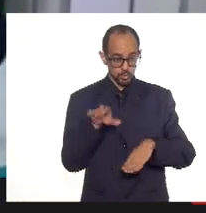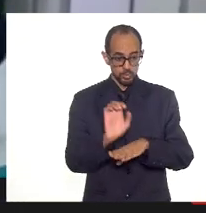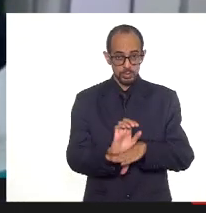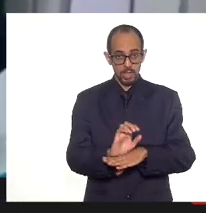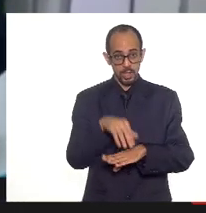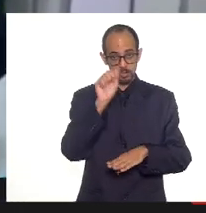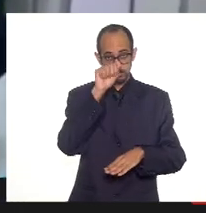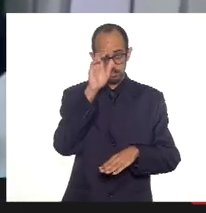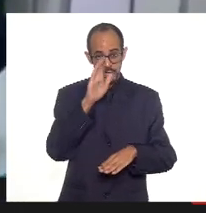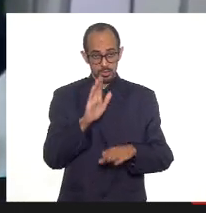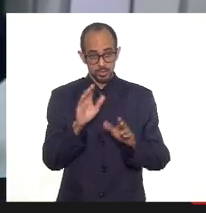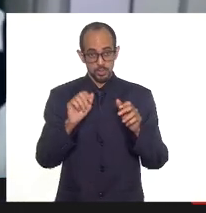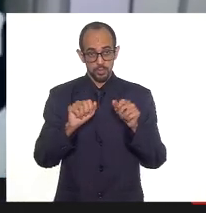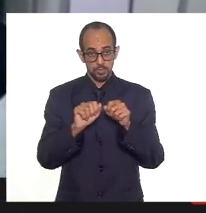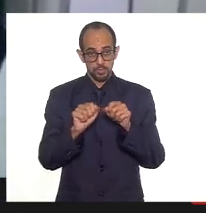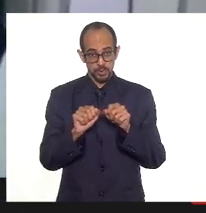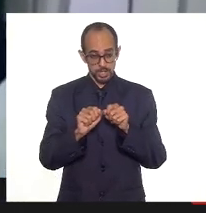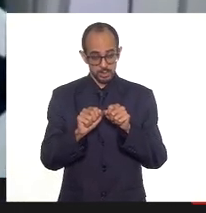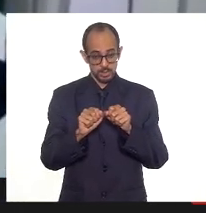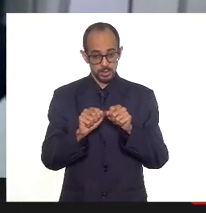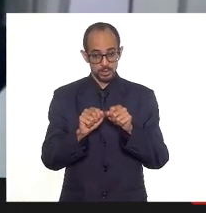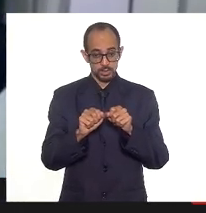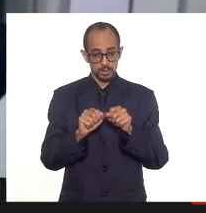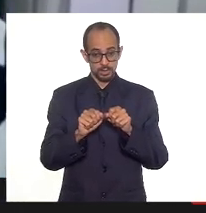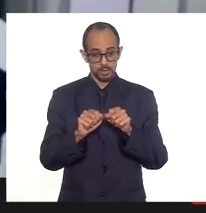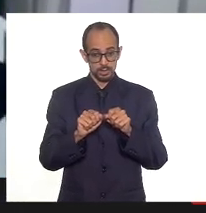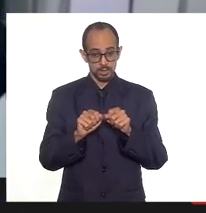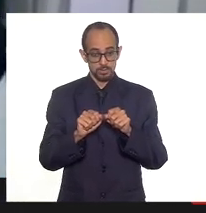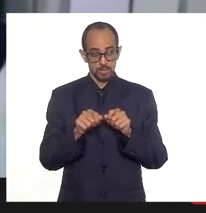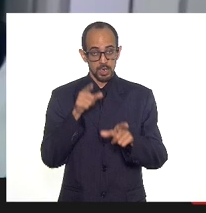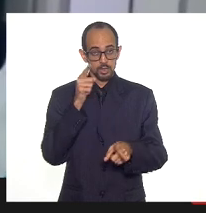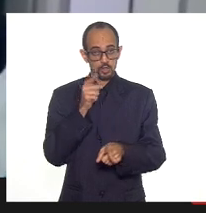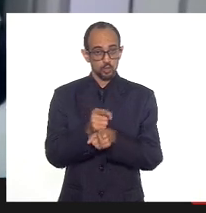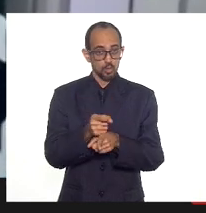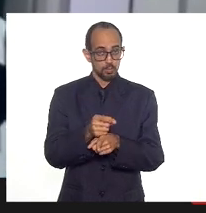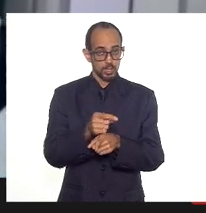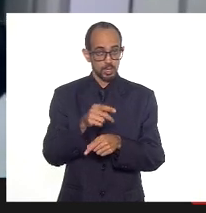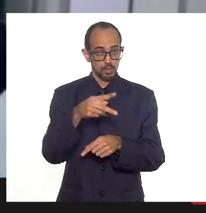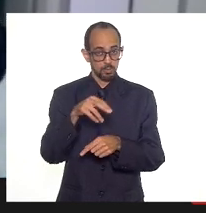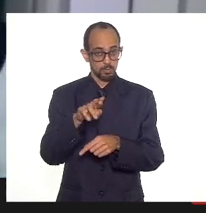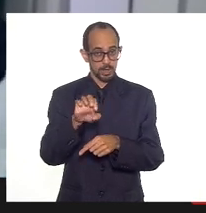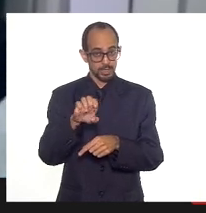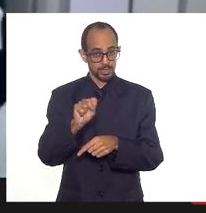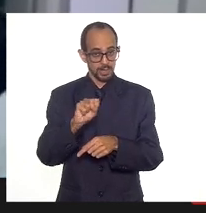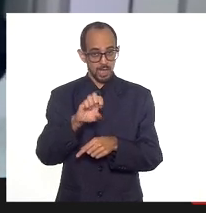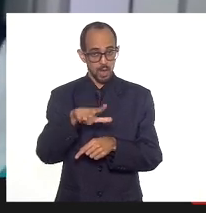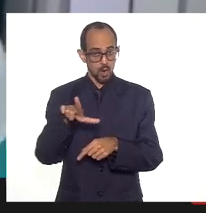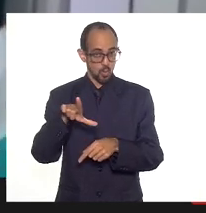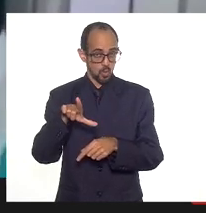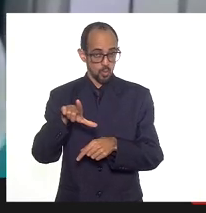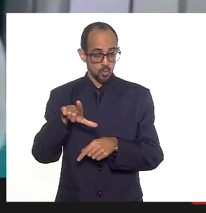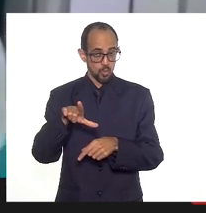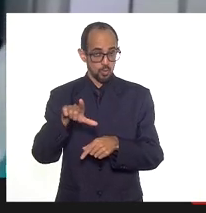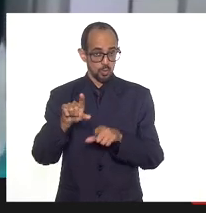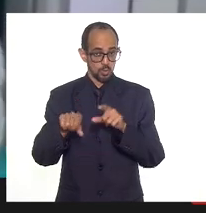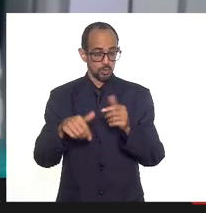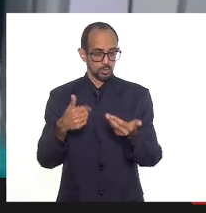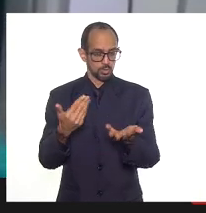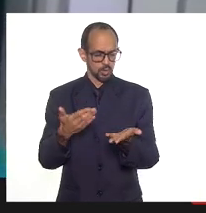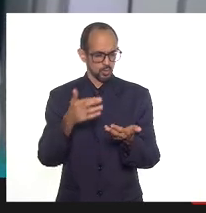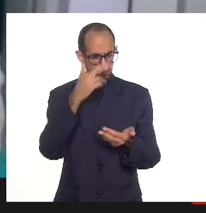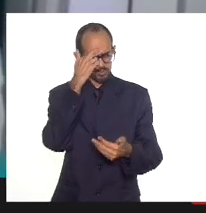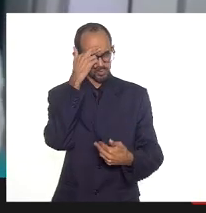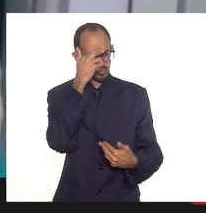fez, para, por exemplo, descobrir o pré-sal. Com todo respeito, com toda elegância,